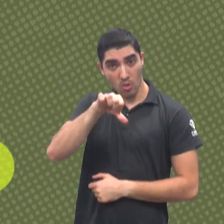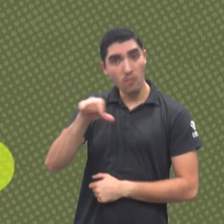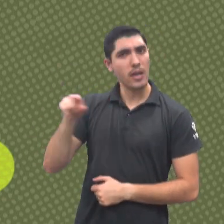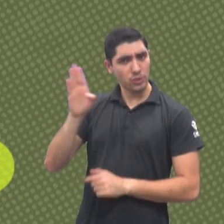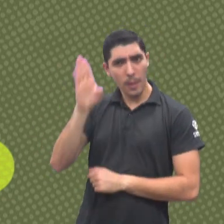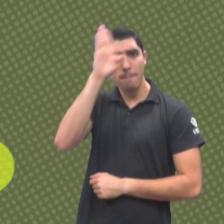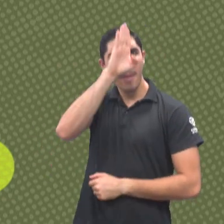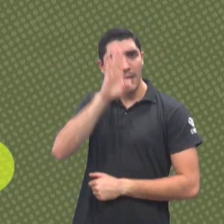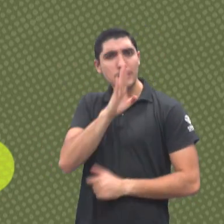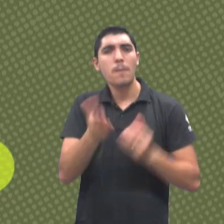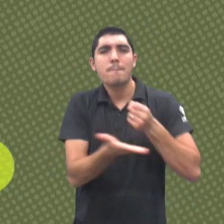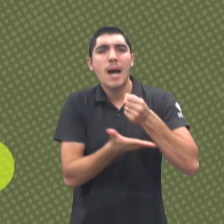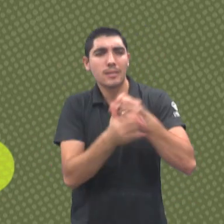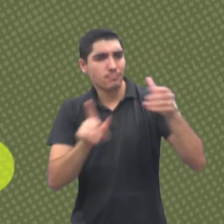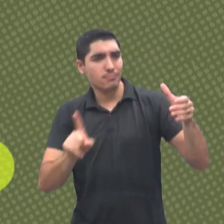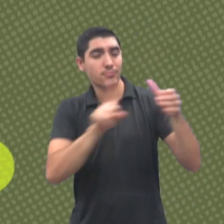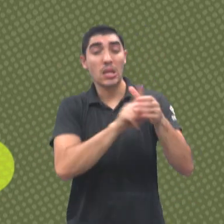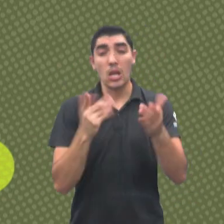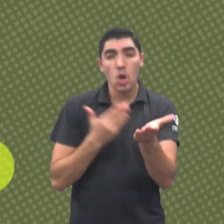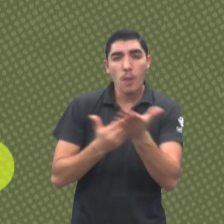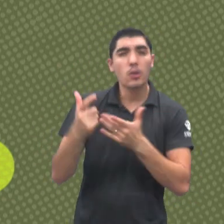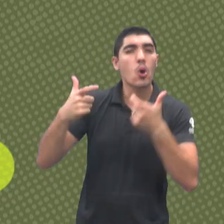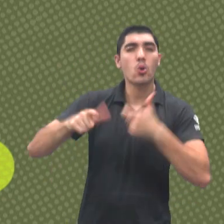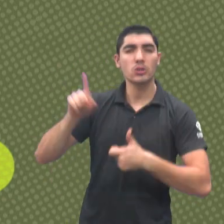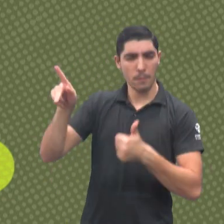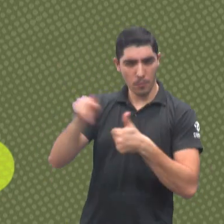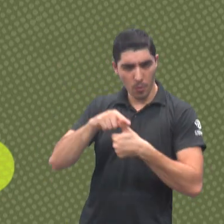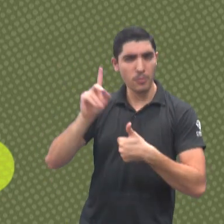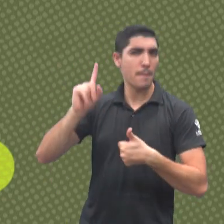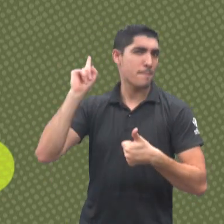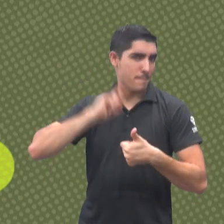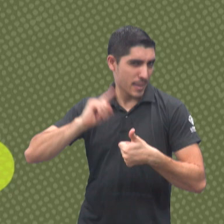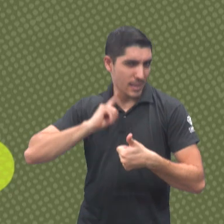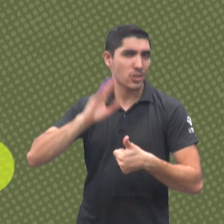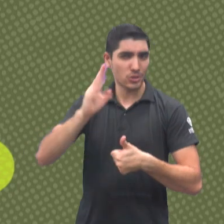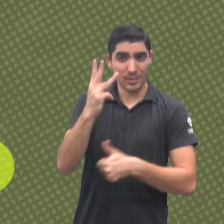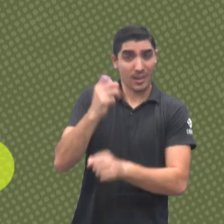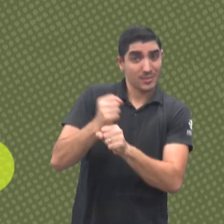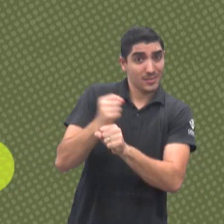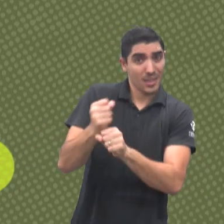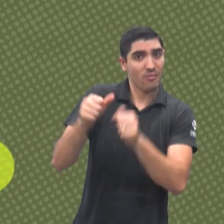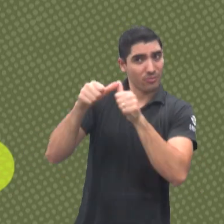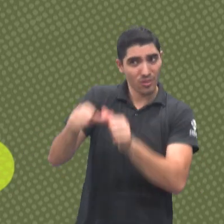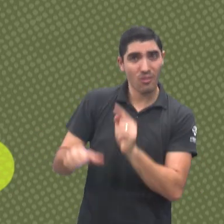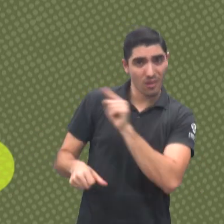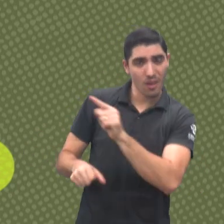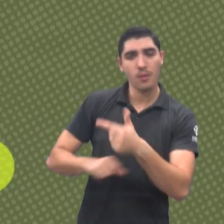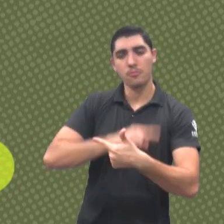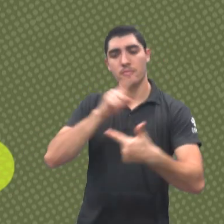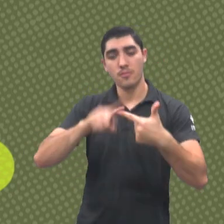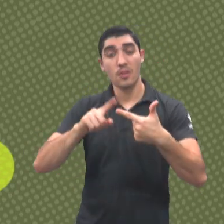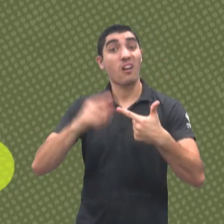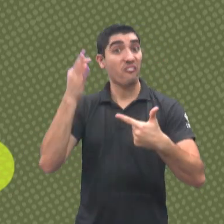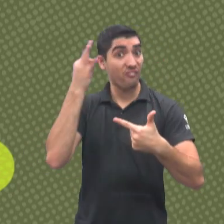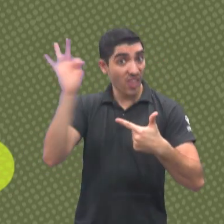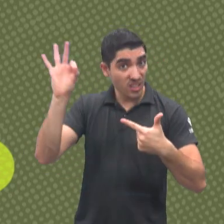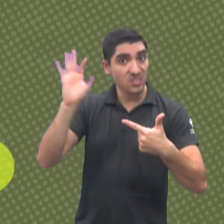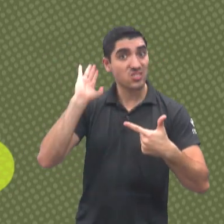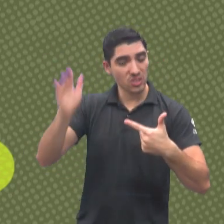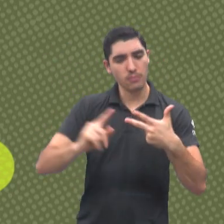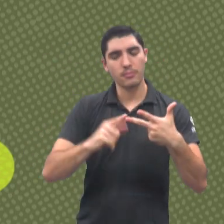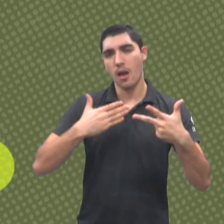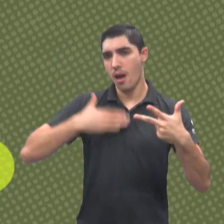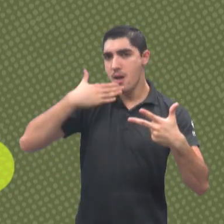sua carreira no Monte Carmelo. Jogou no Minas durante 3 temporadas e soma também passagens pelo vôlei francês, árabe e